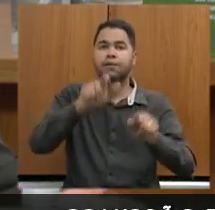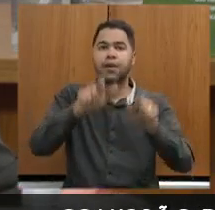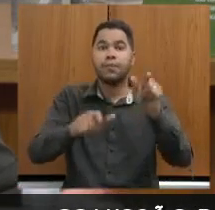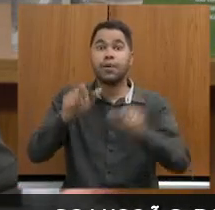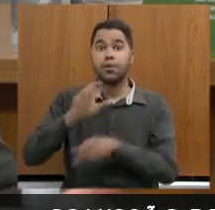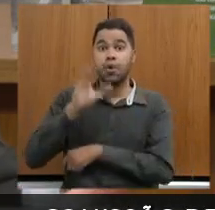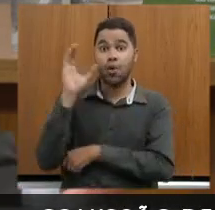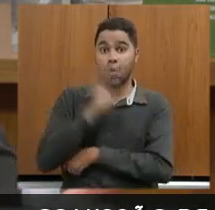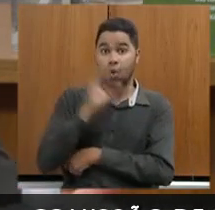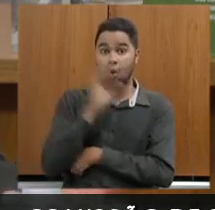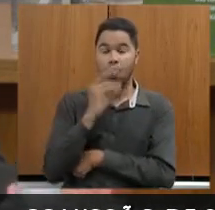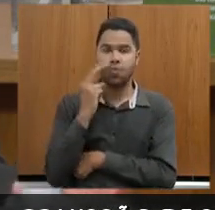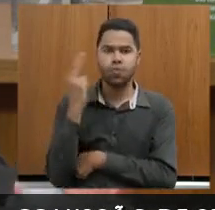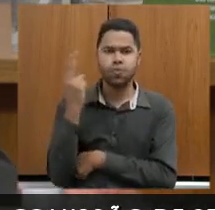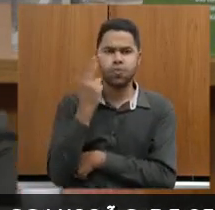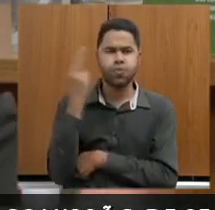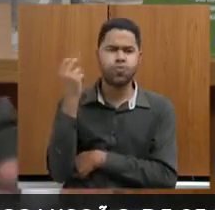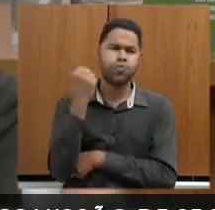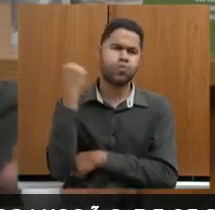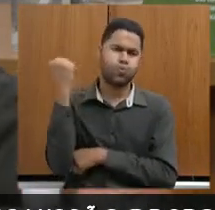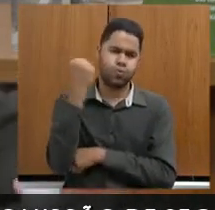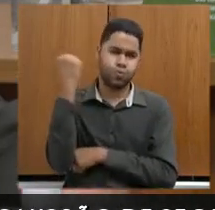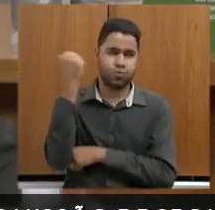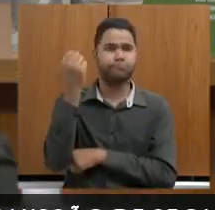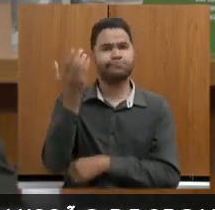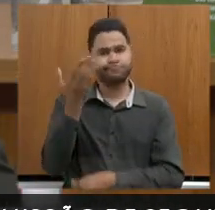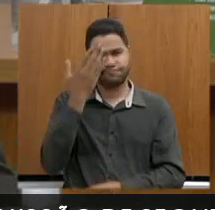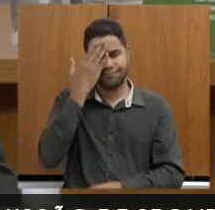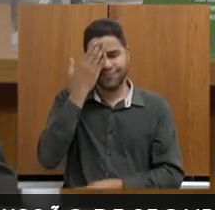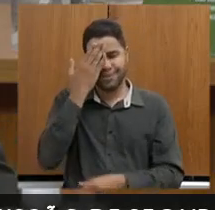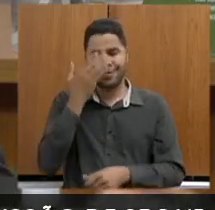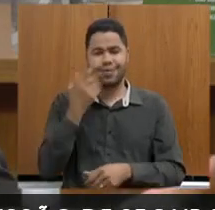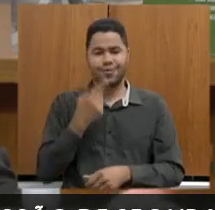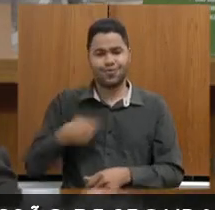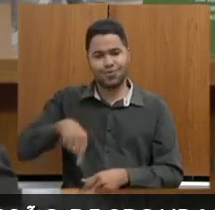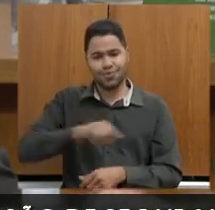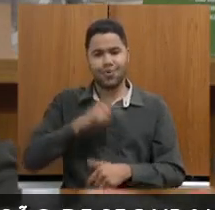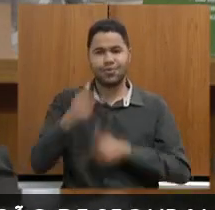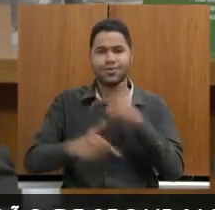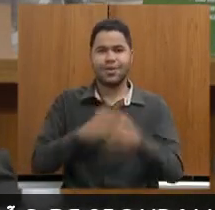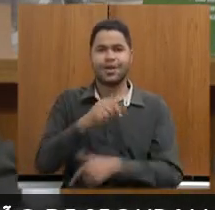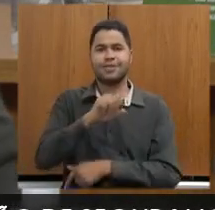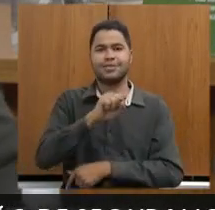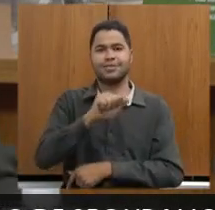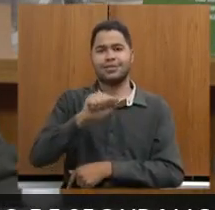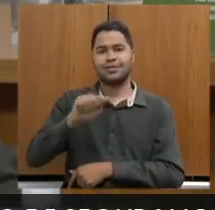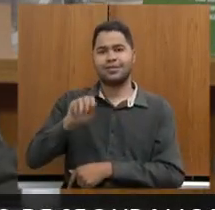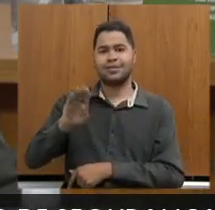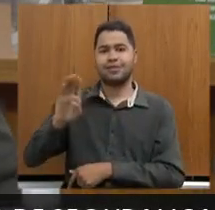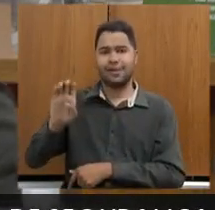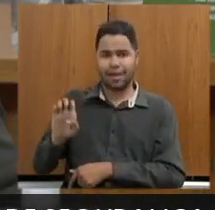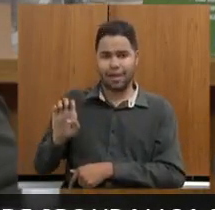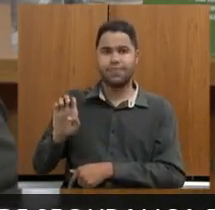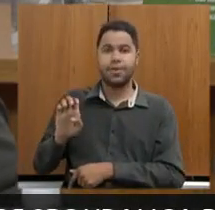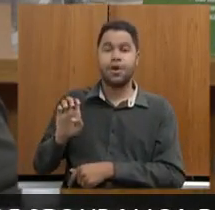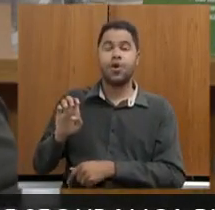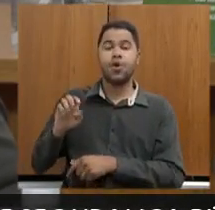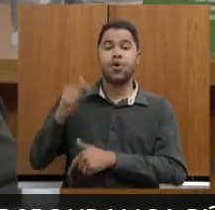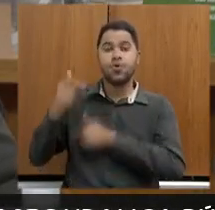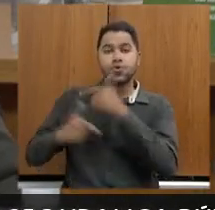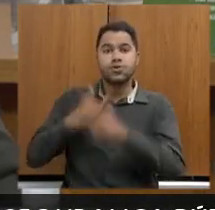emergências muito graves e o senhor sabe que nosso trabalho com os a ave meu serviço aéreo